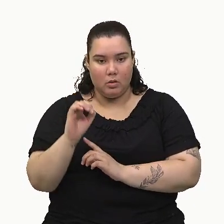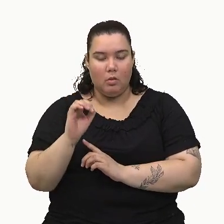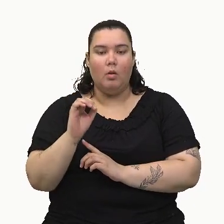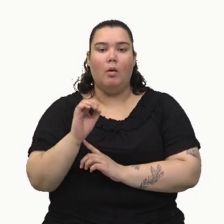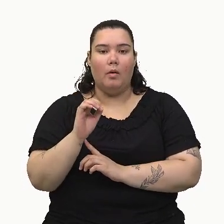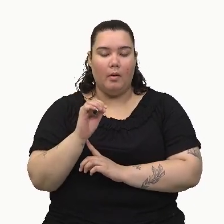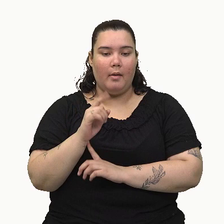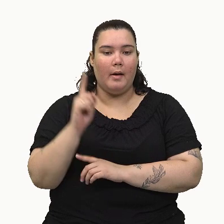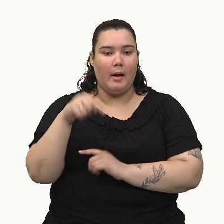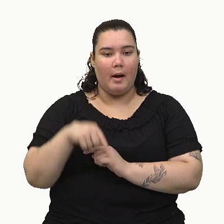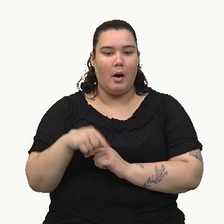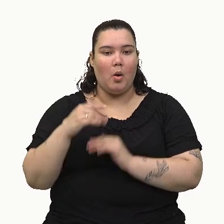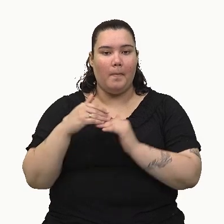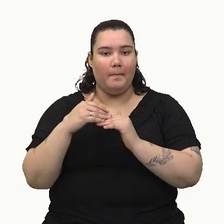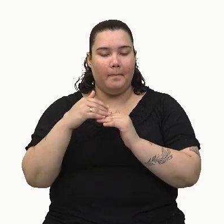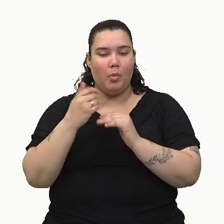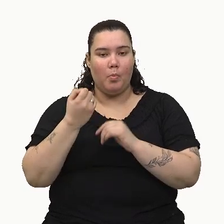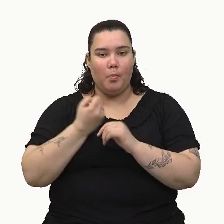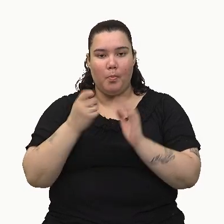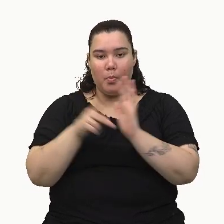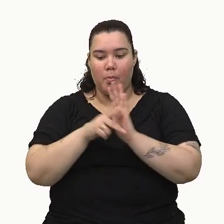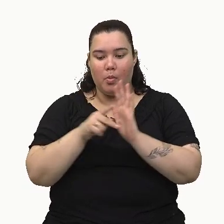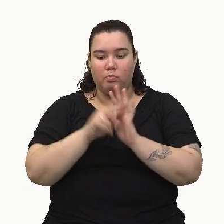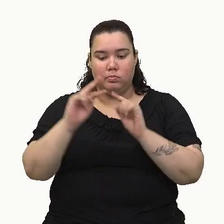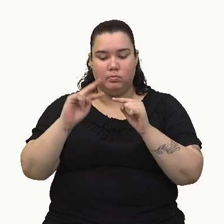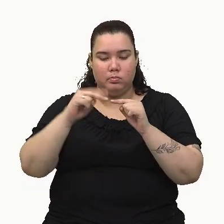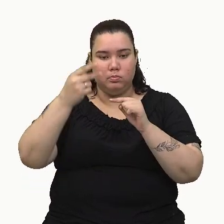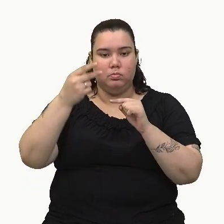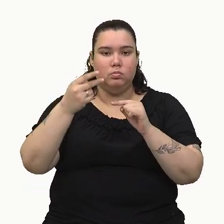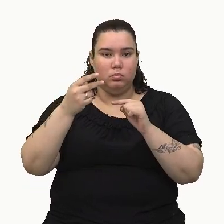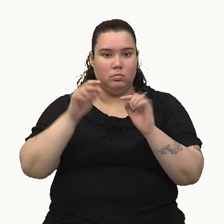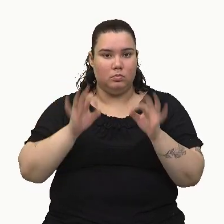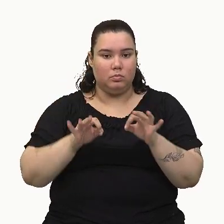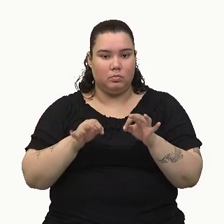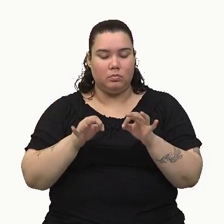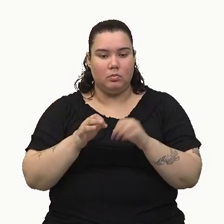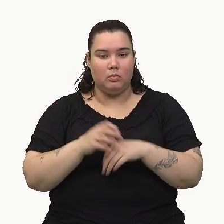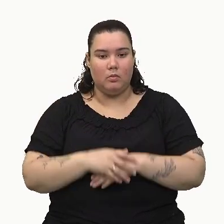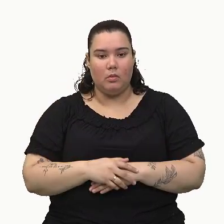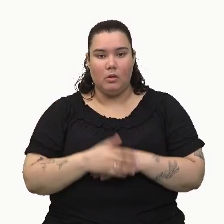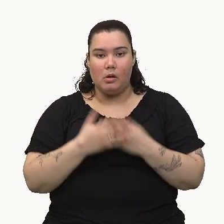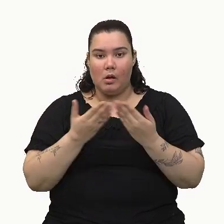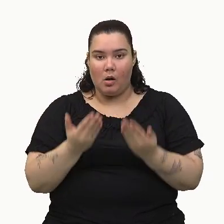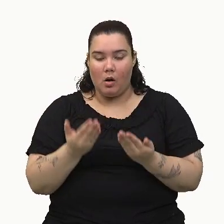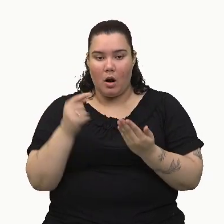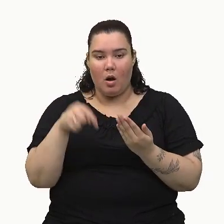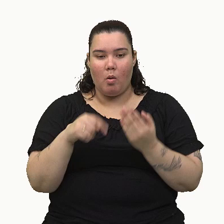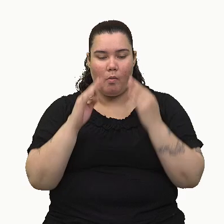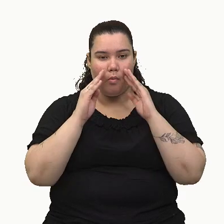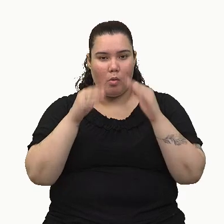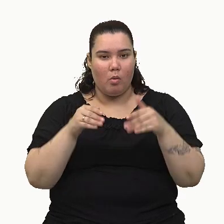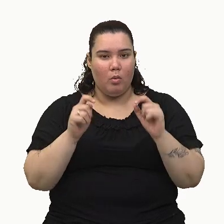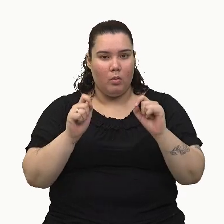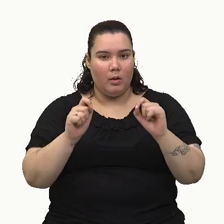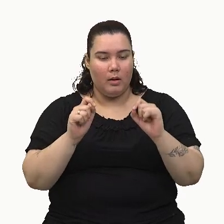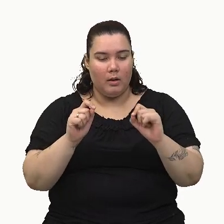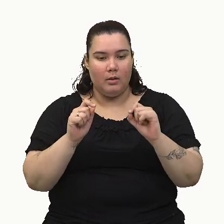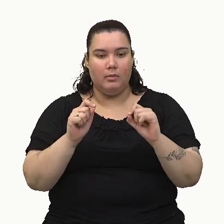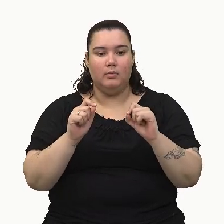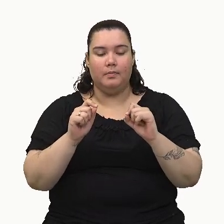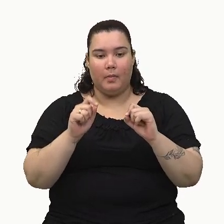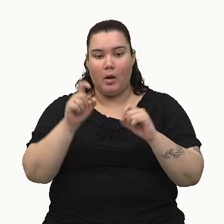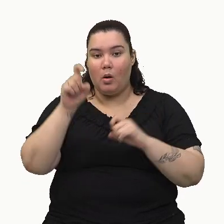maior expoente da variável. Aqui nesse caso, a variável em questão, nós estamos trabalhando